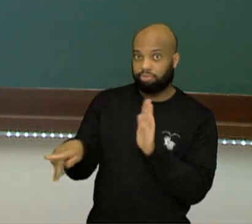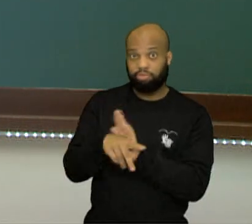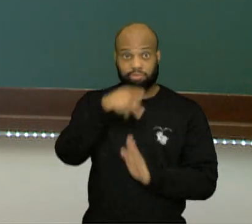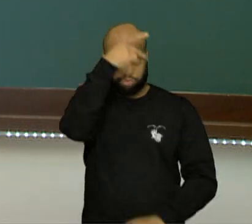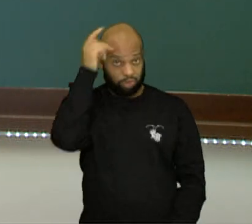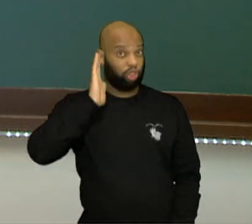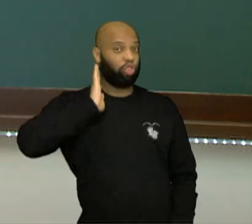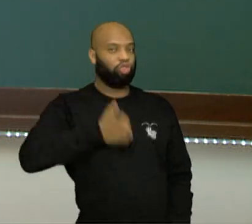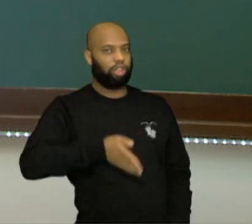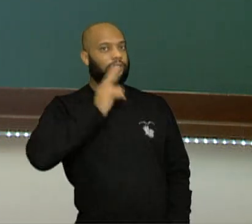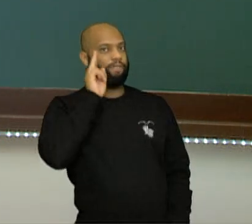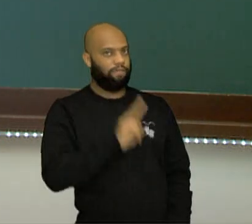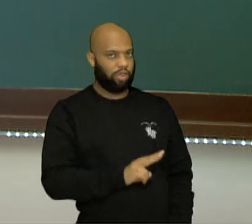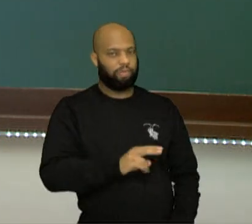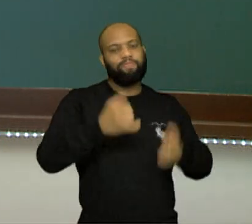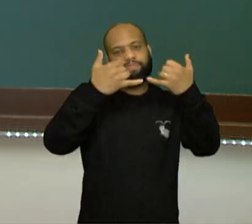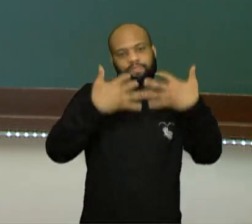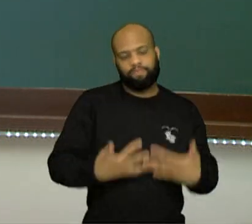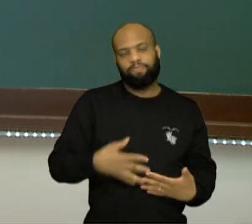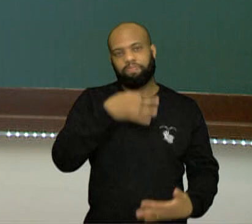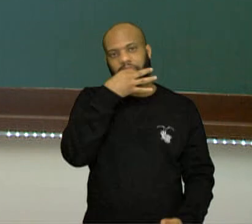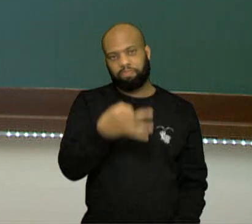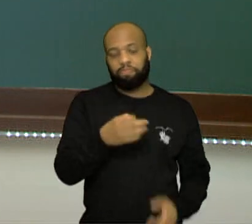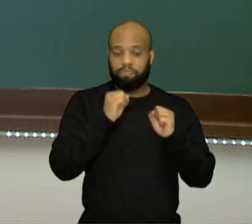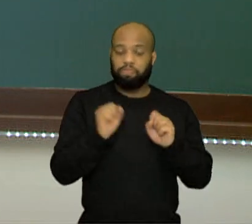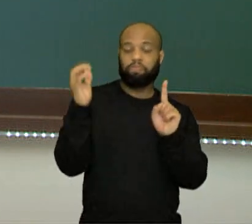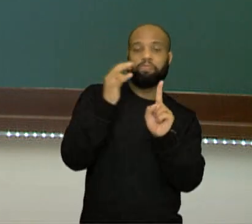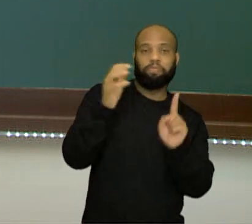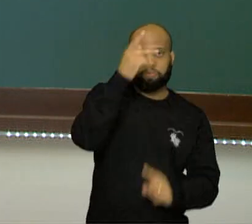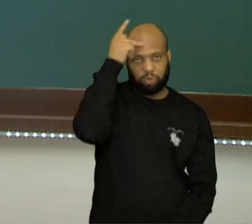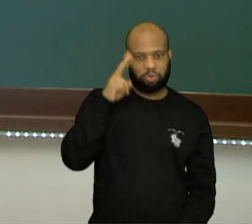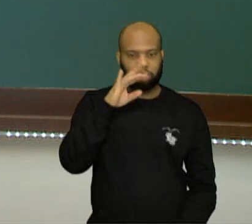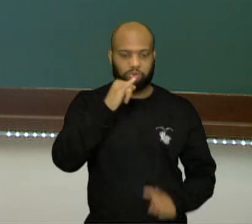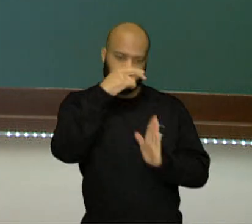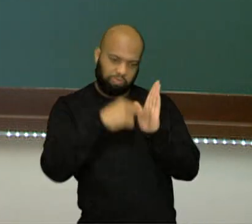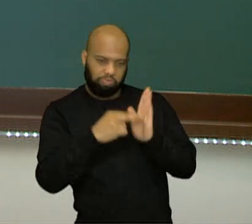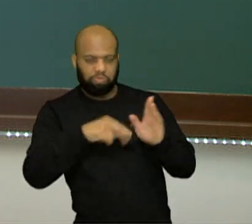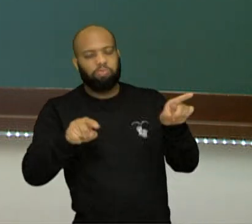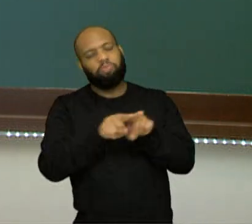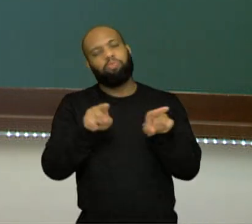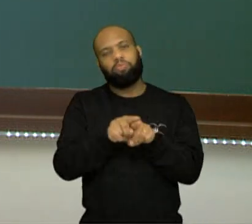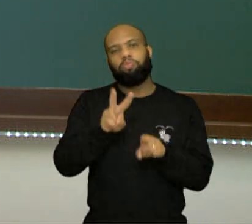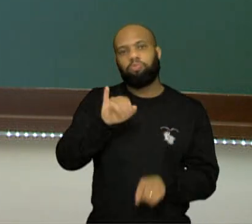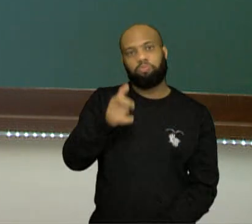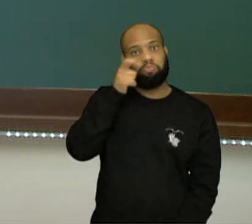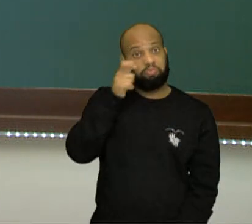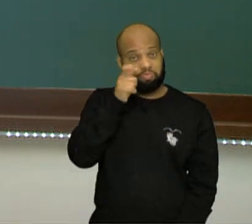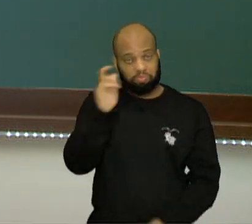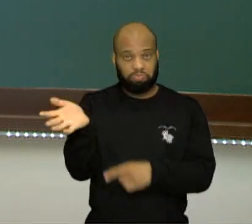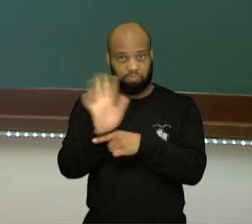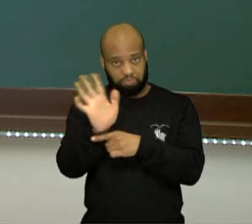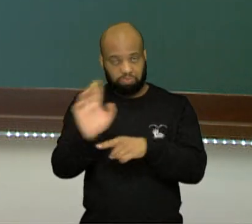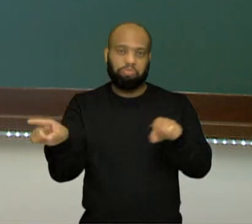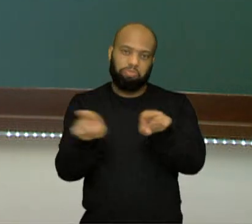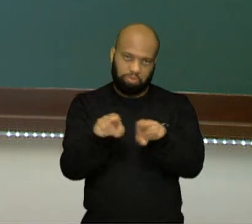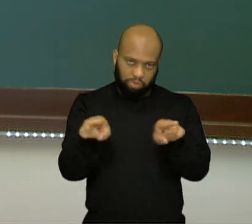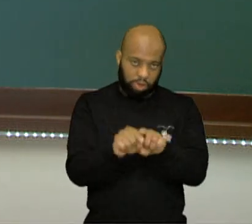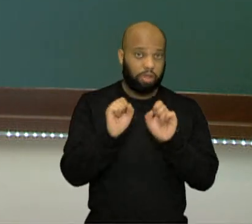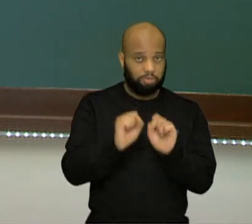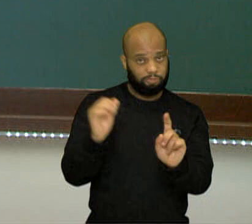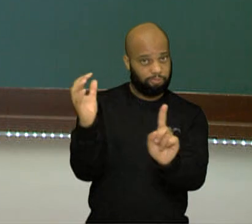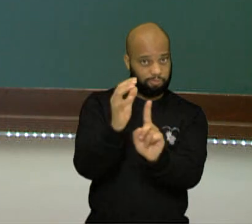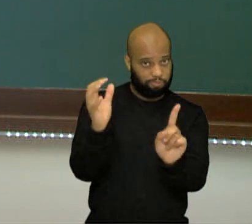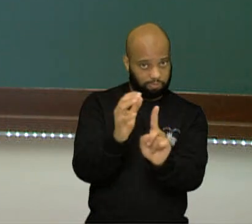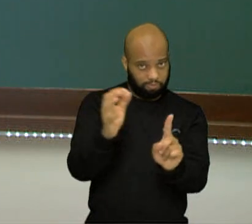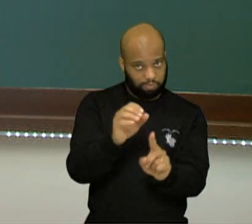a qual pode acabar influenciando no leitor ou então na pessoa que for assistir